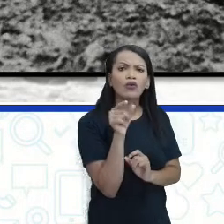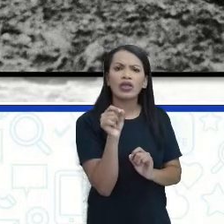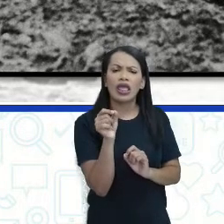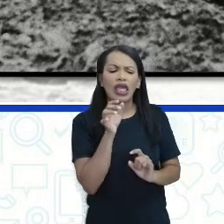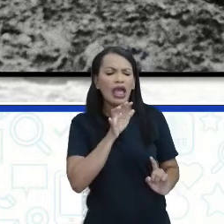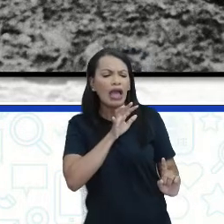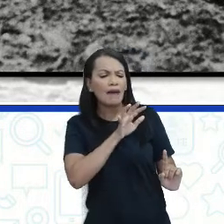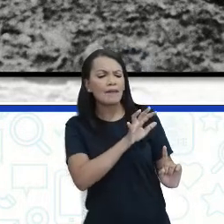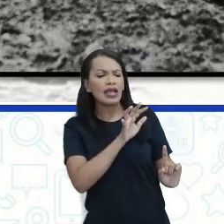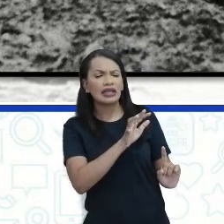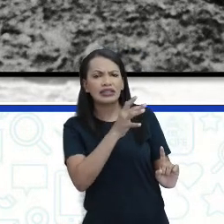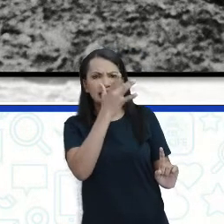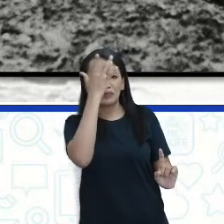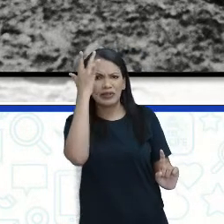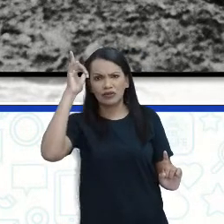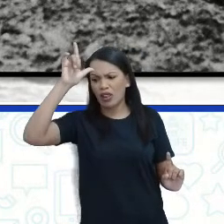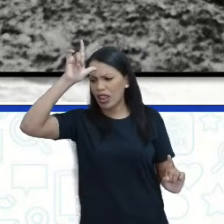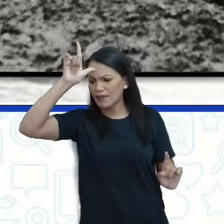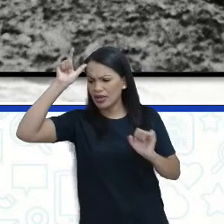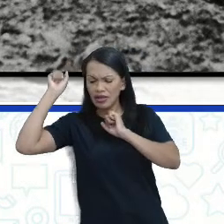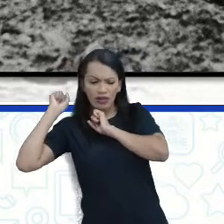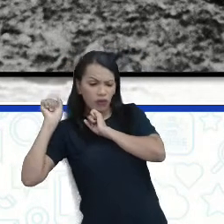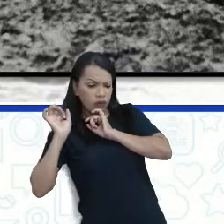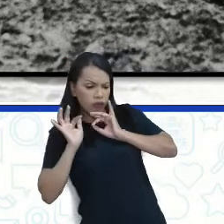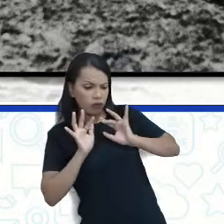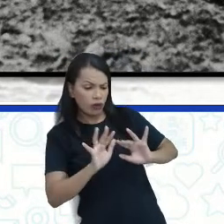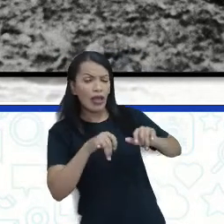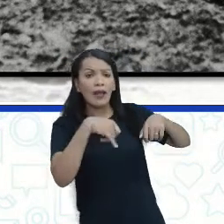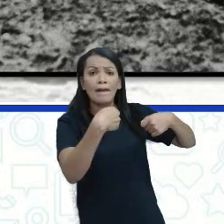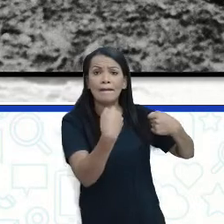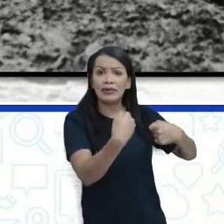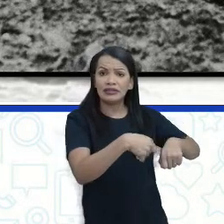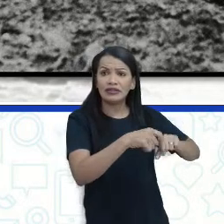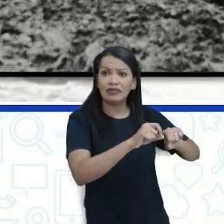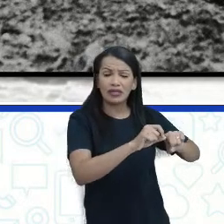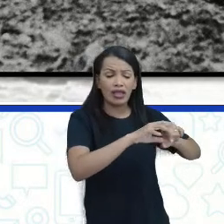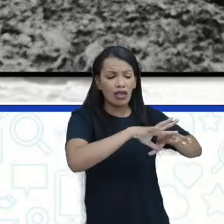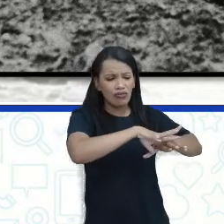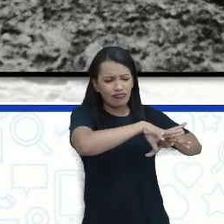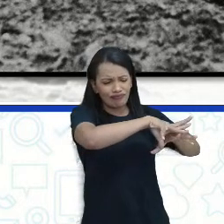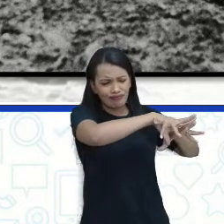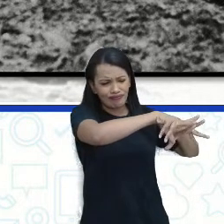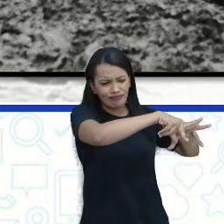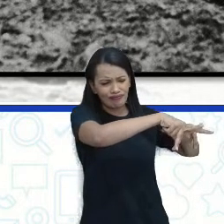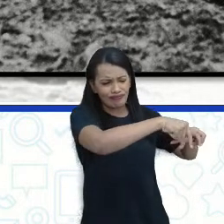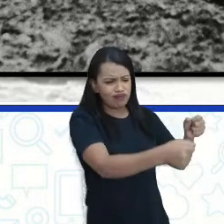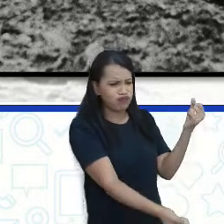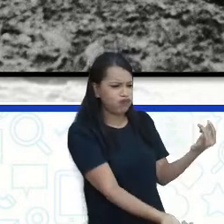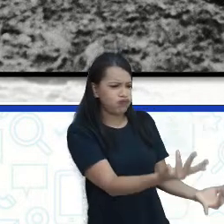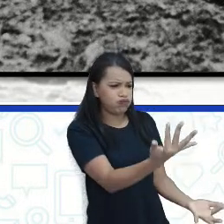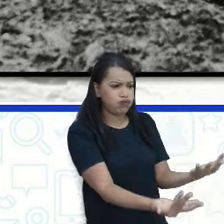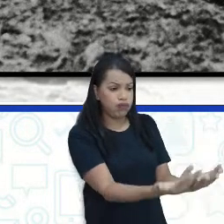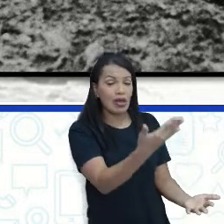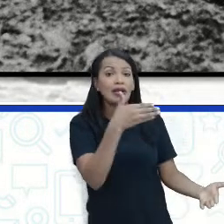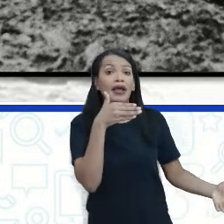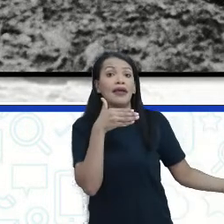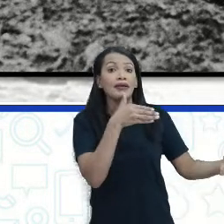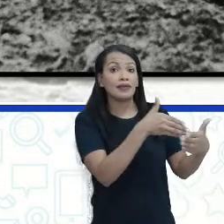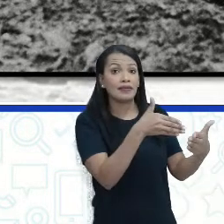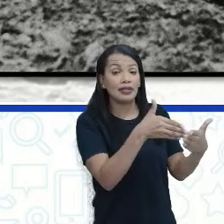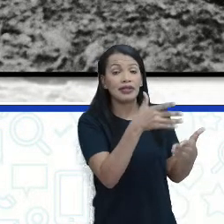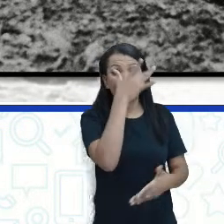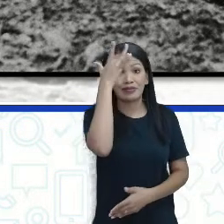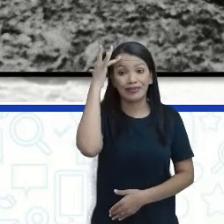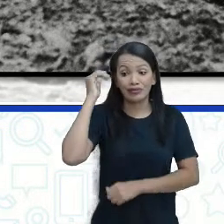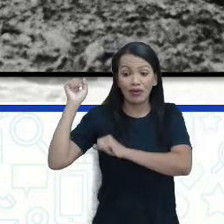invasão ali da Alemanha, elas teriam que ser destruídas ou queimadas para impedir que os